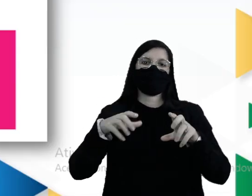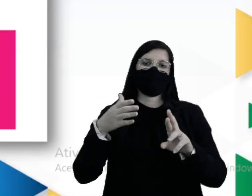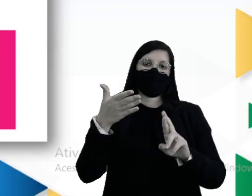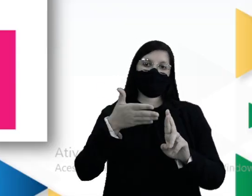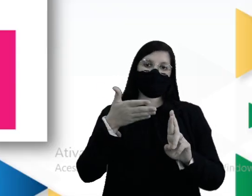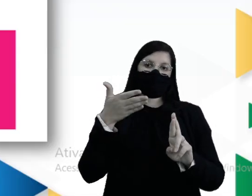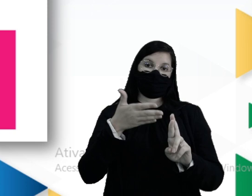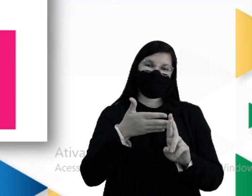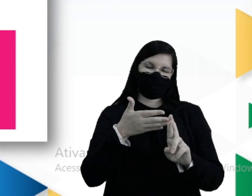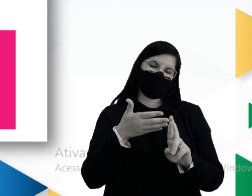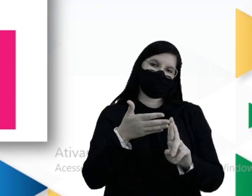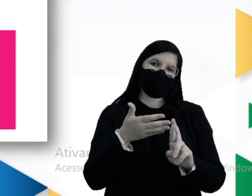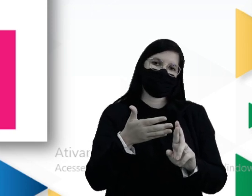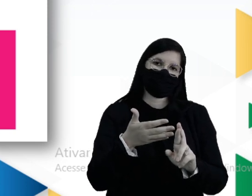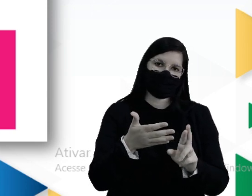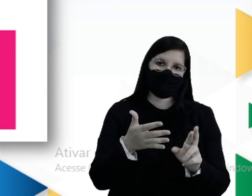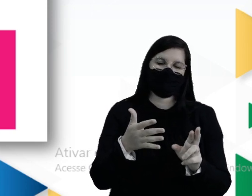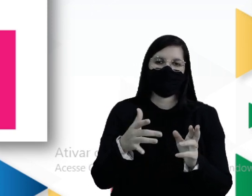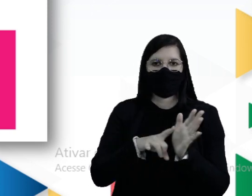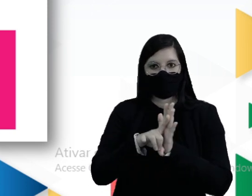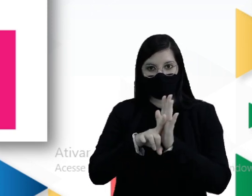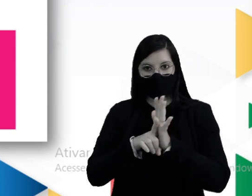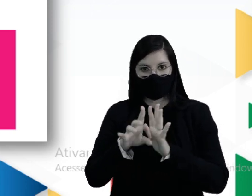referência, revistas,